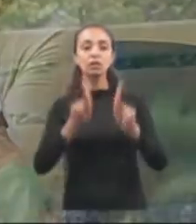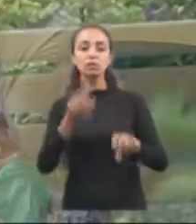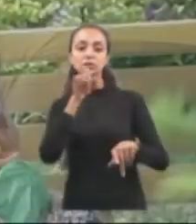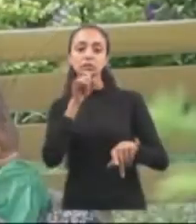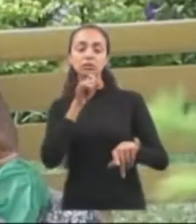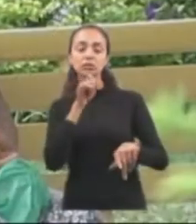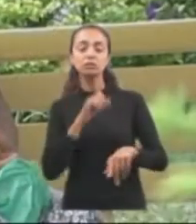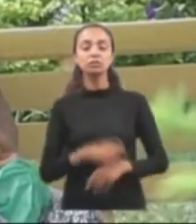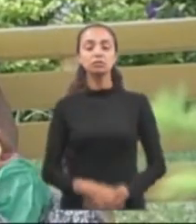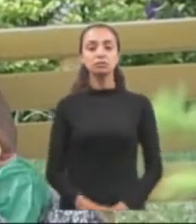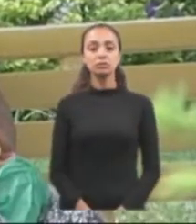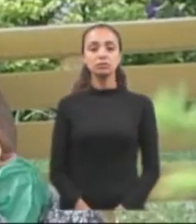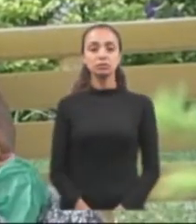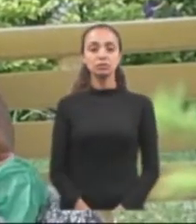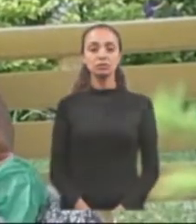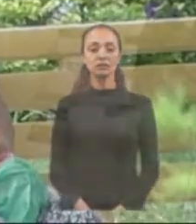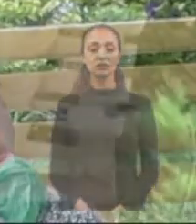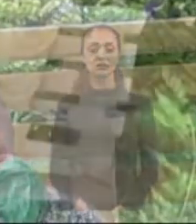ninguém.